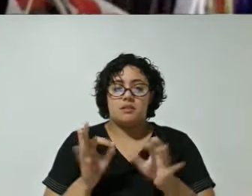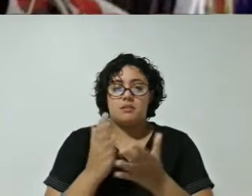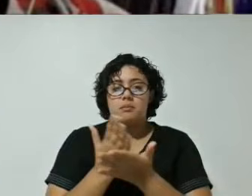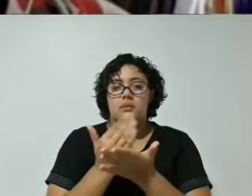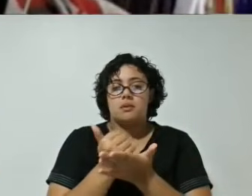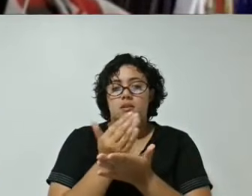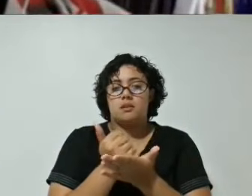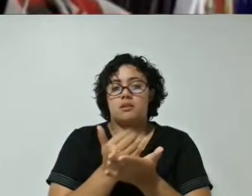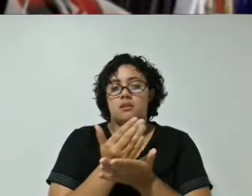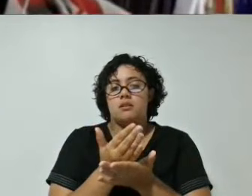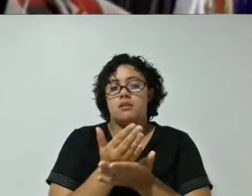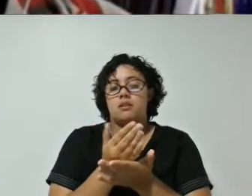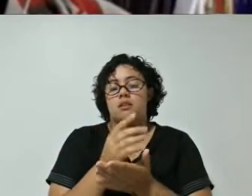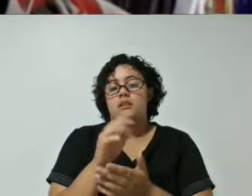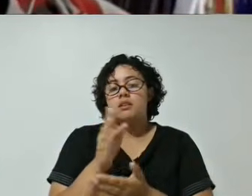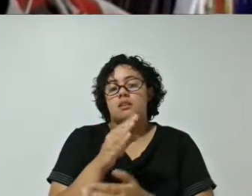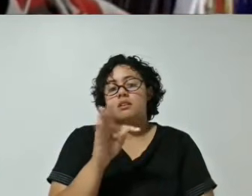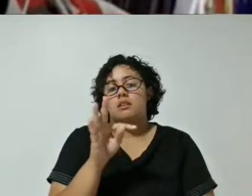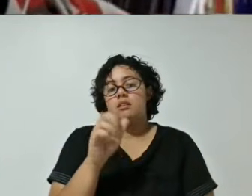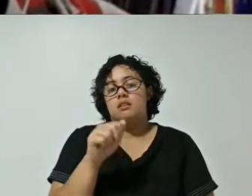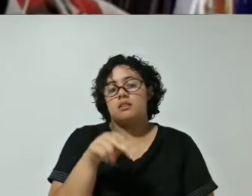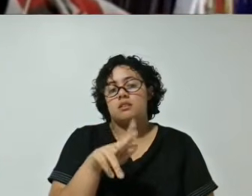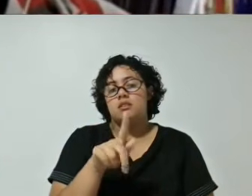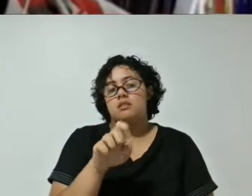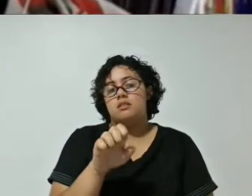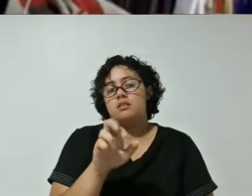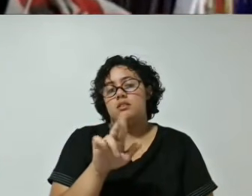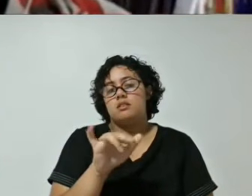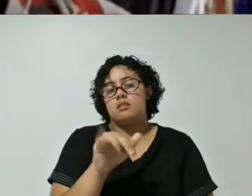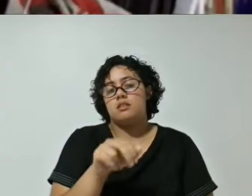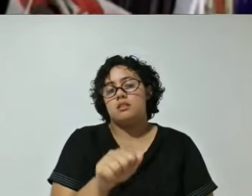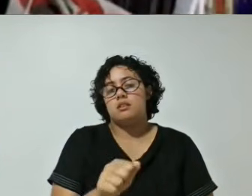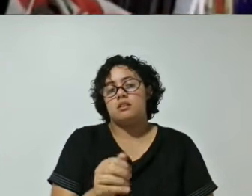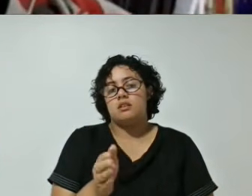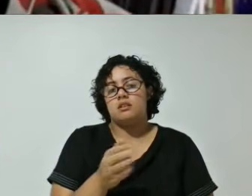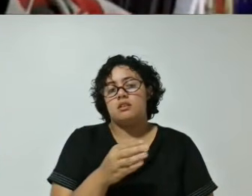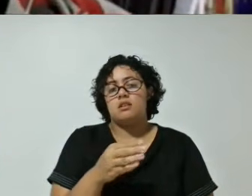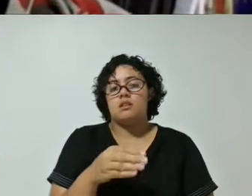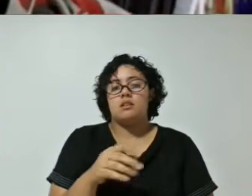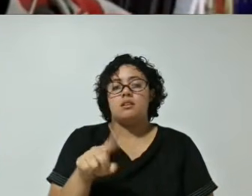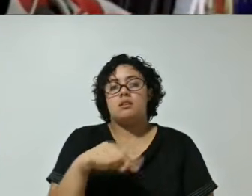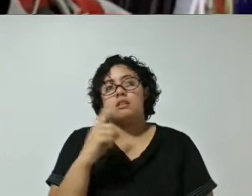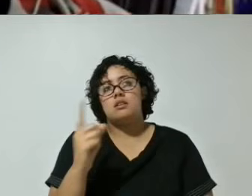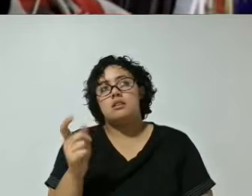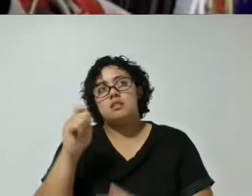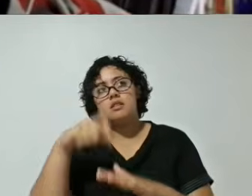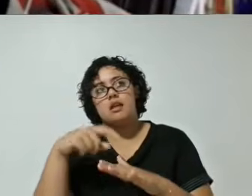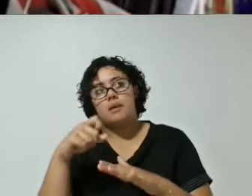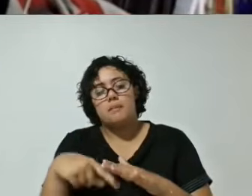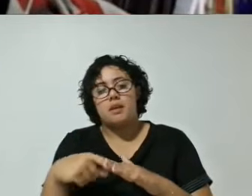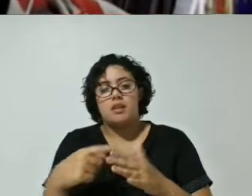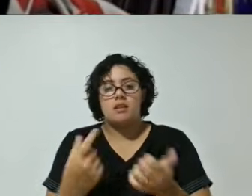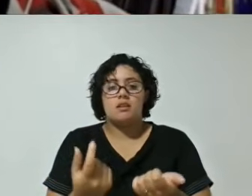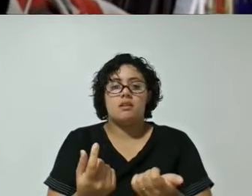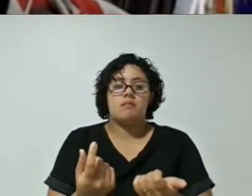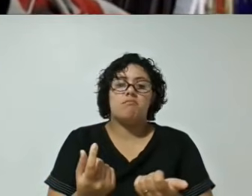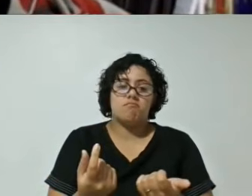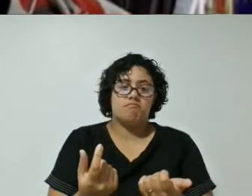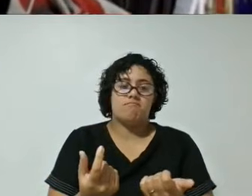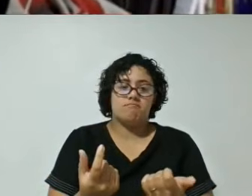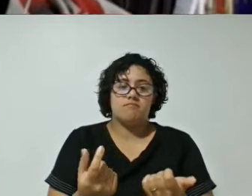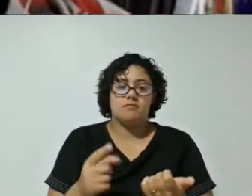de Tangerina em 2003 e o Sobreviventes e Sementes em 2011. Eu tenho um livrinho no prelo,